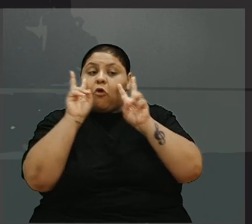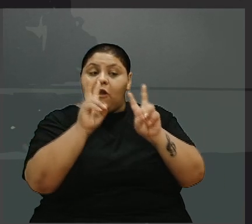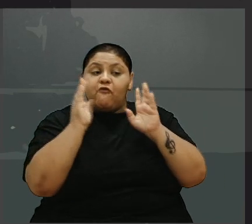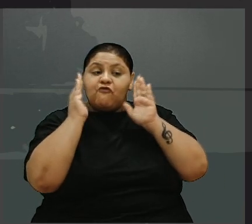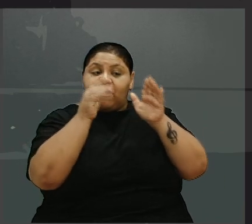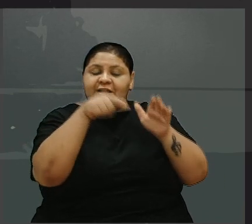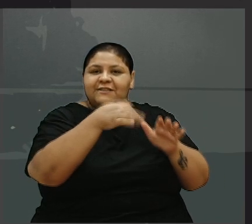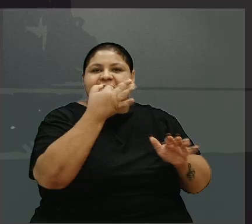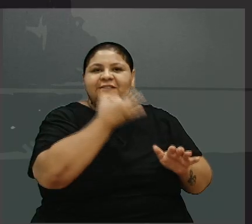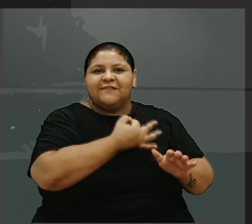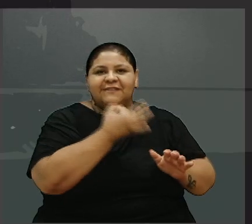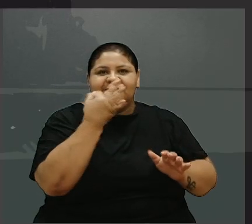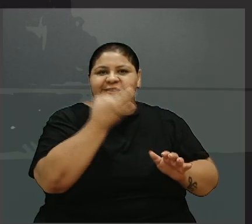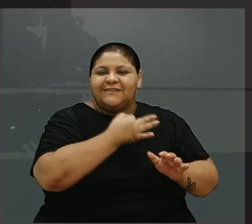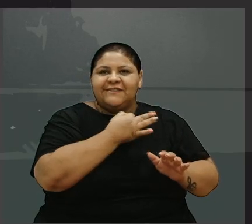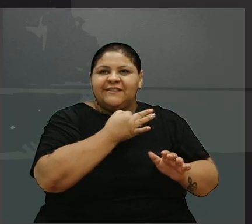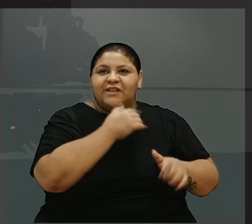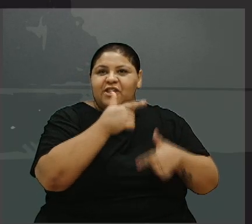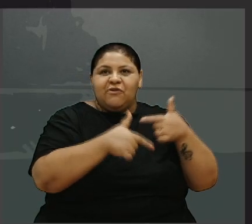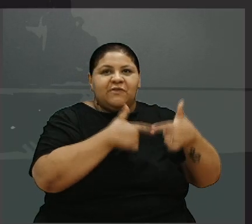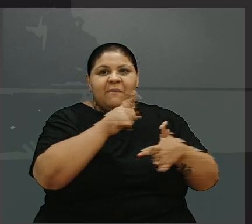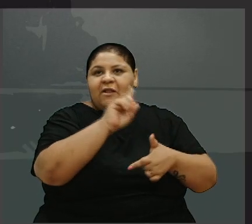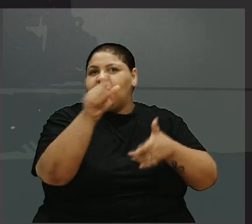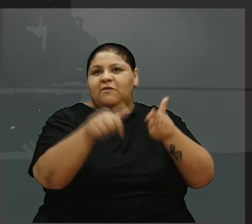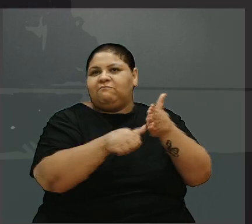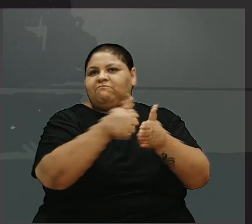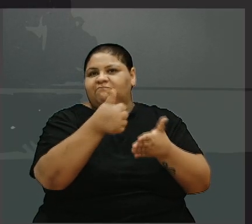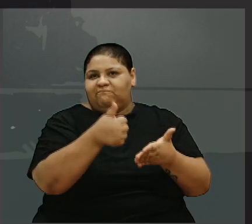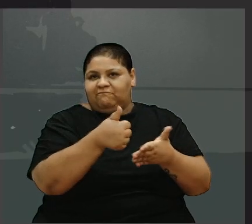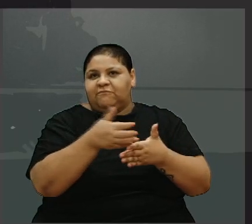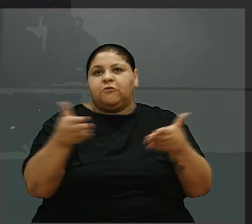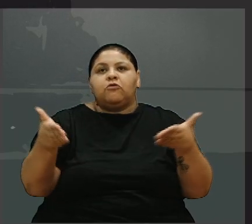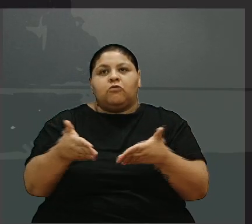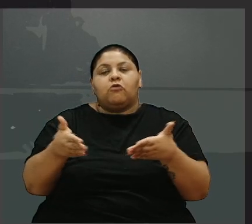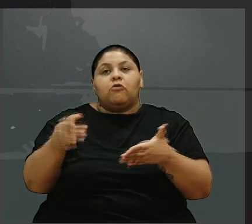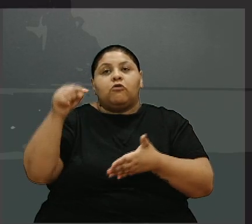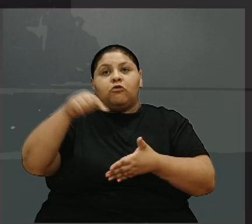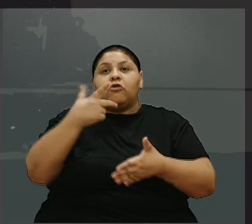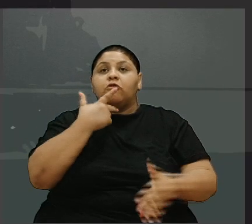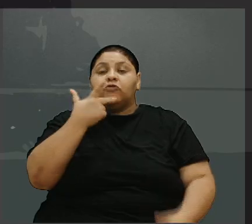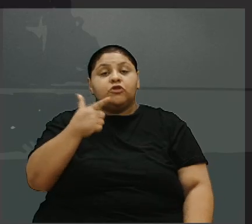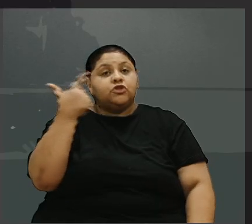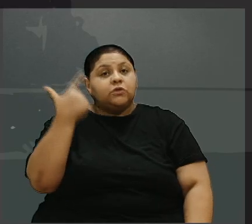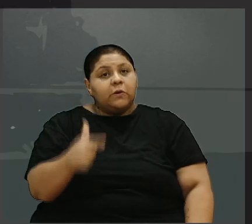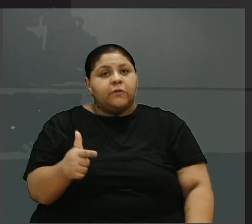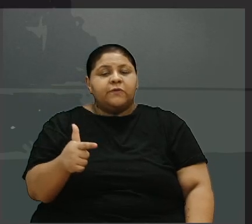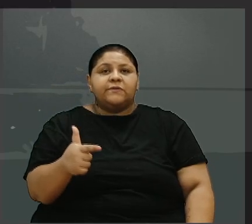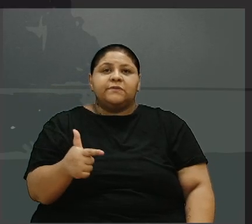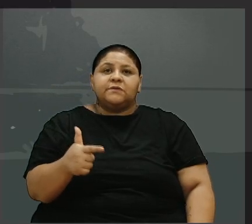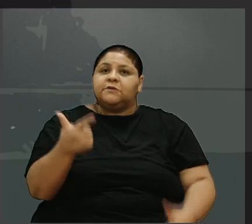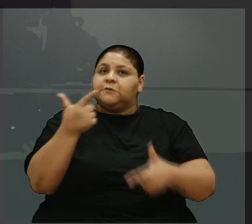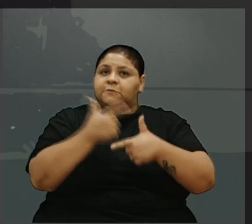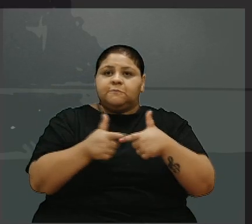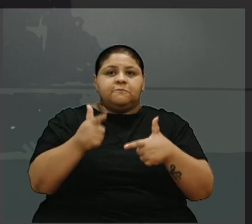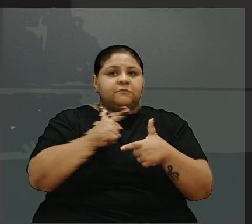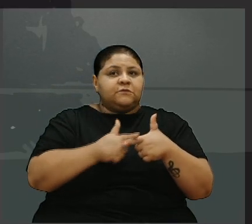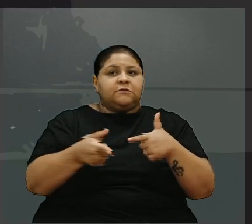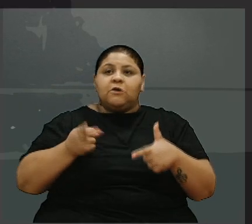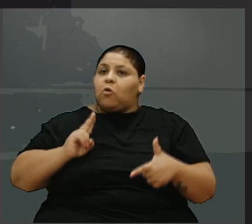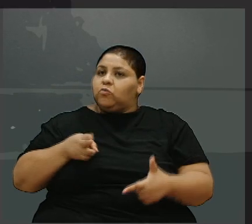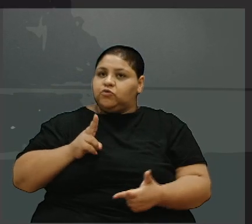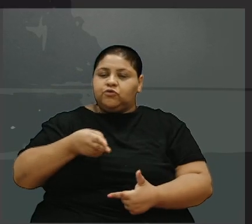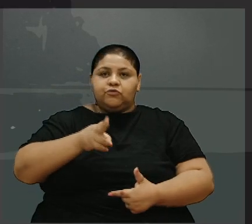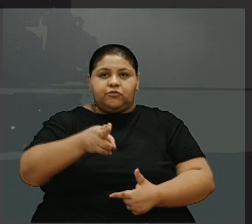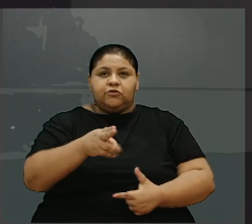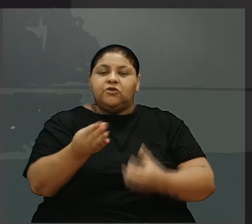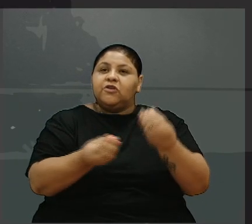de trabalho não eram as melhores. Hoje nós estamos aqui falando de novo, que os problemas eles não melhoraram